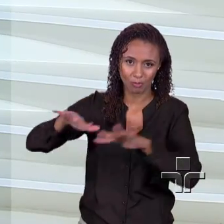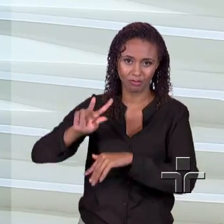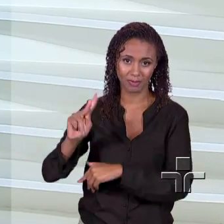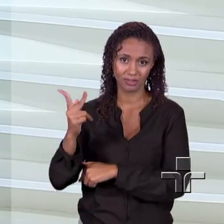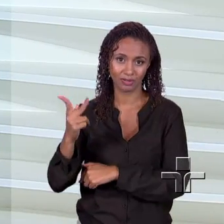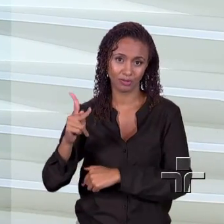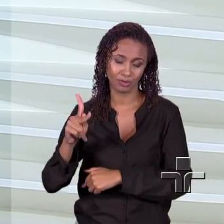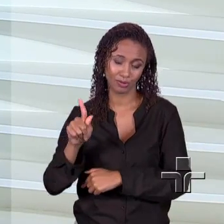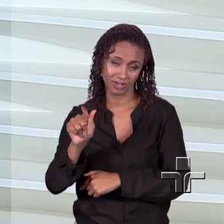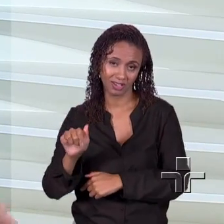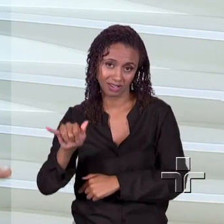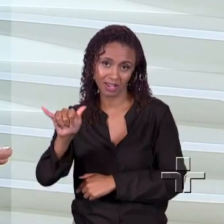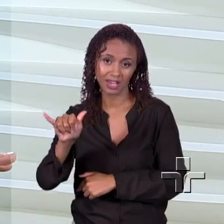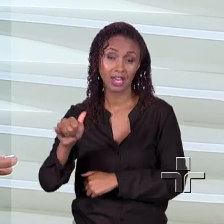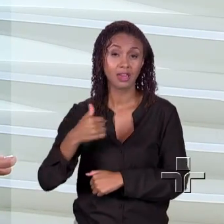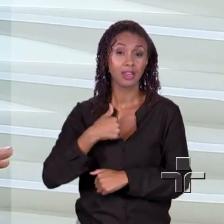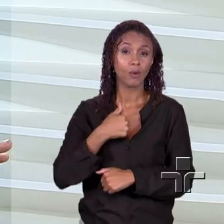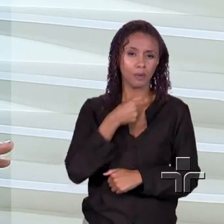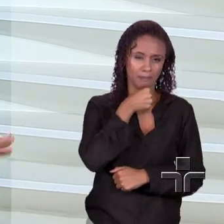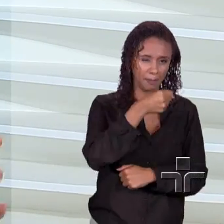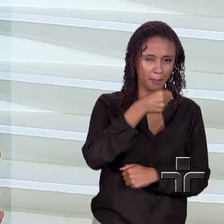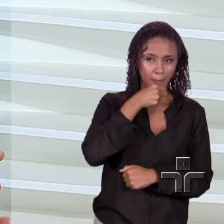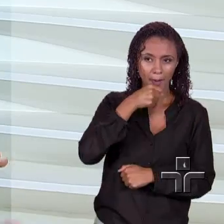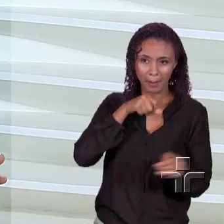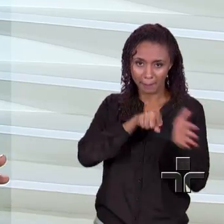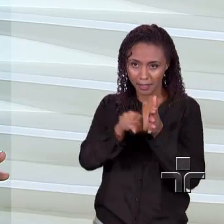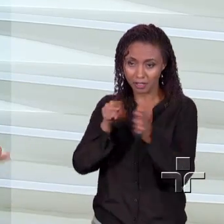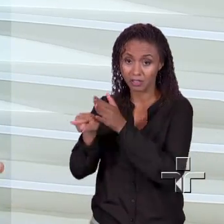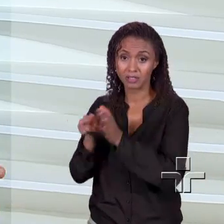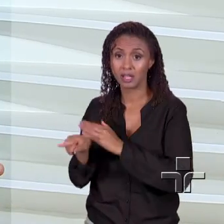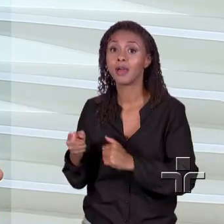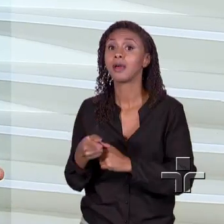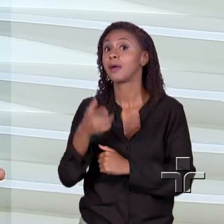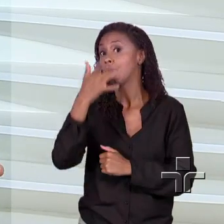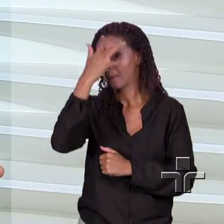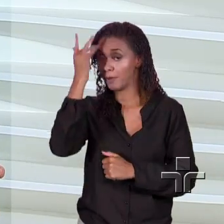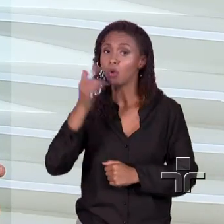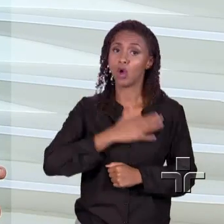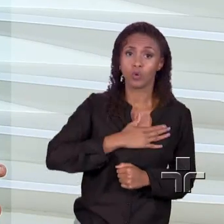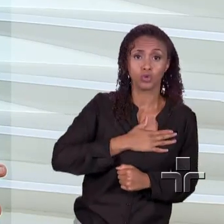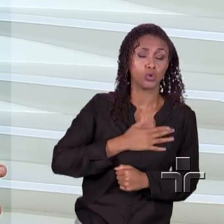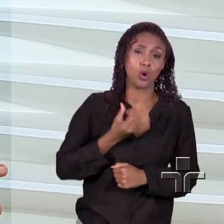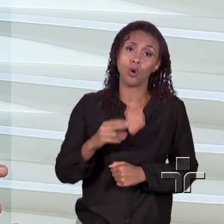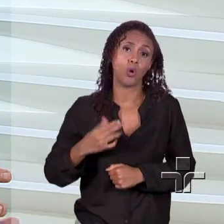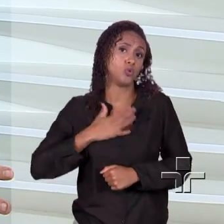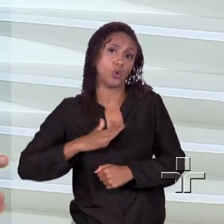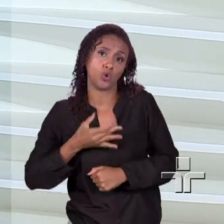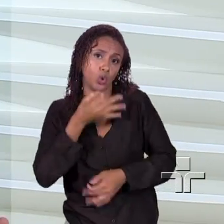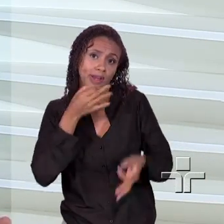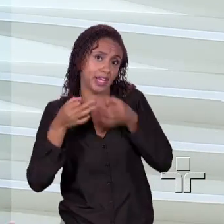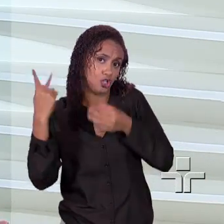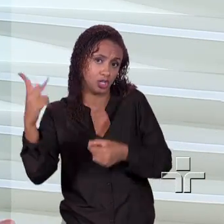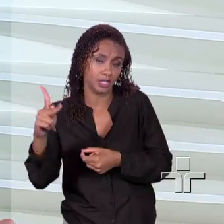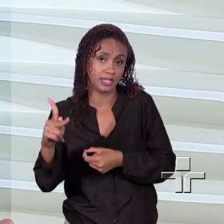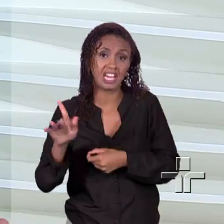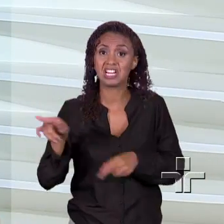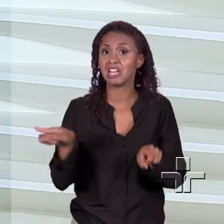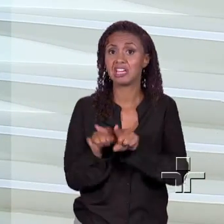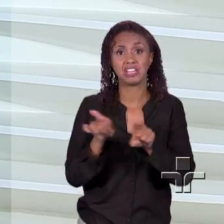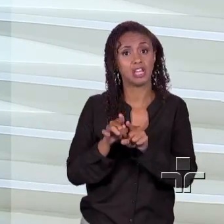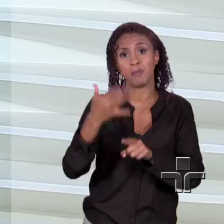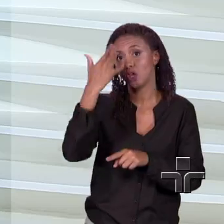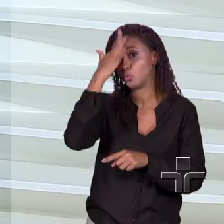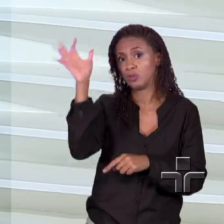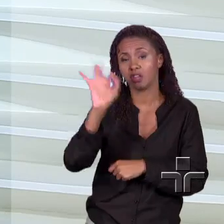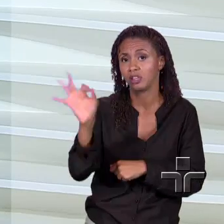entrevista que eu fiz com as pessoas ou gostaram ou não gostaram da crítica que ele fez à luta armada e não entenderam nada sobre essa